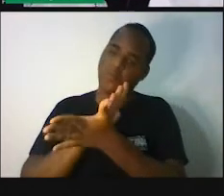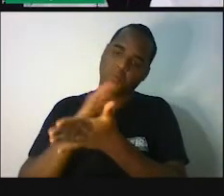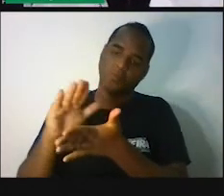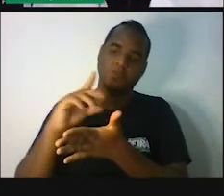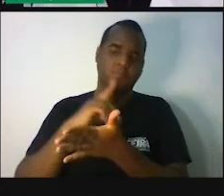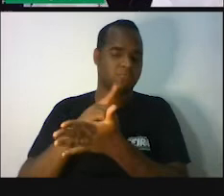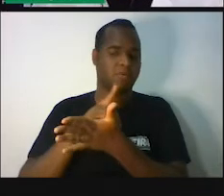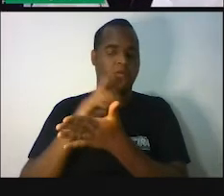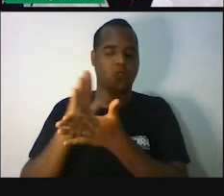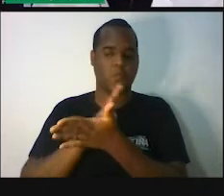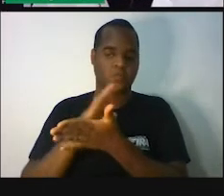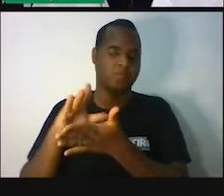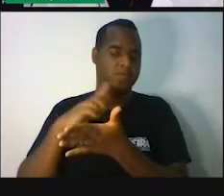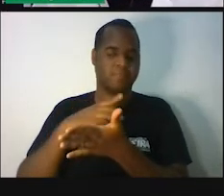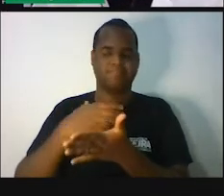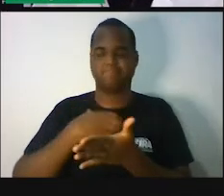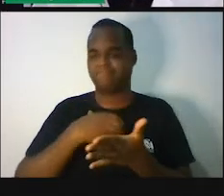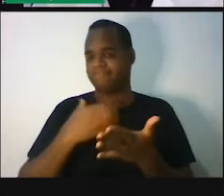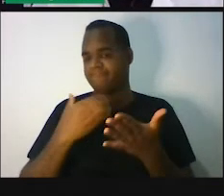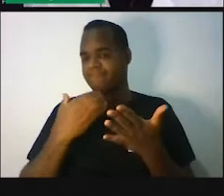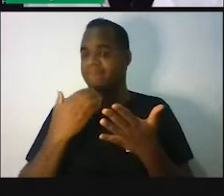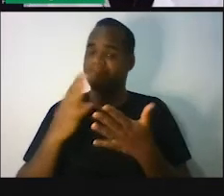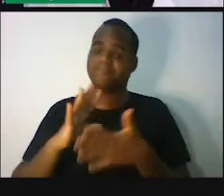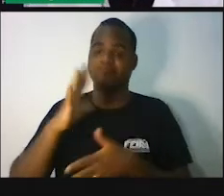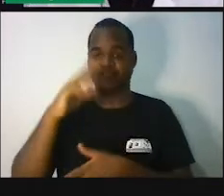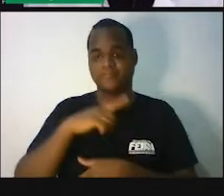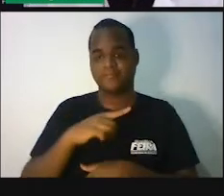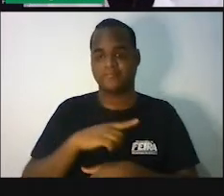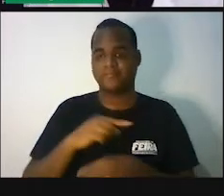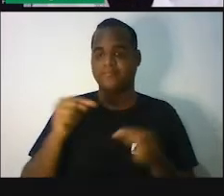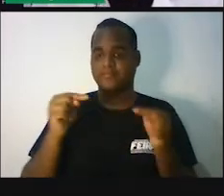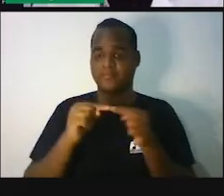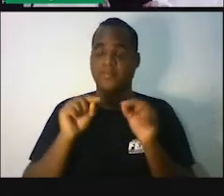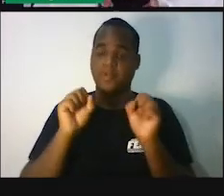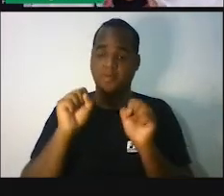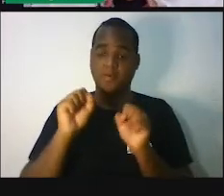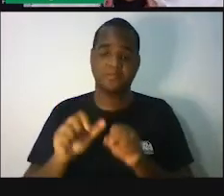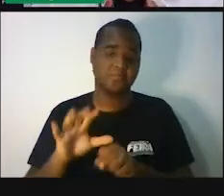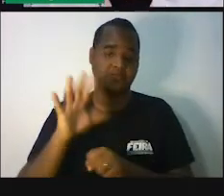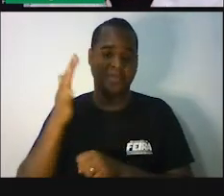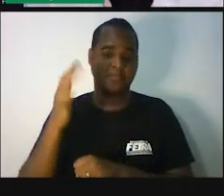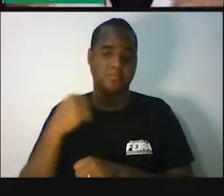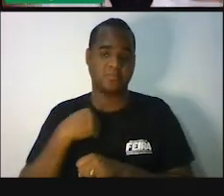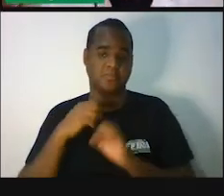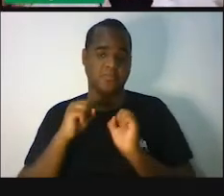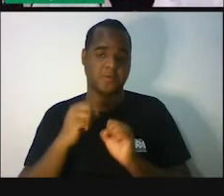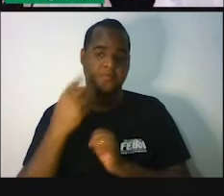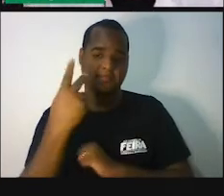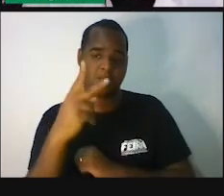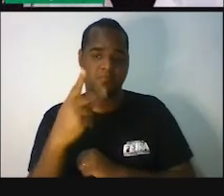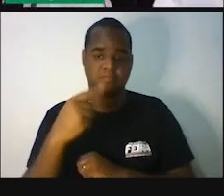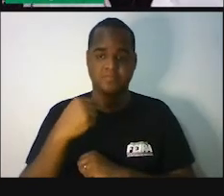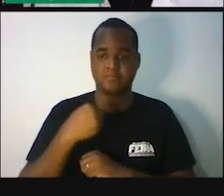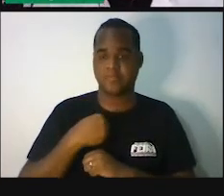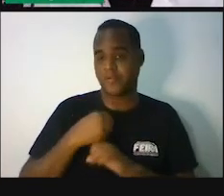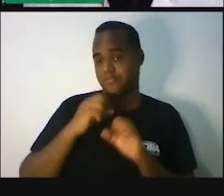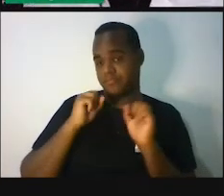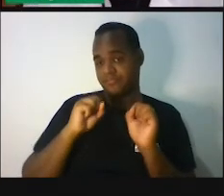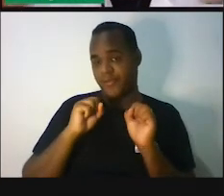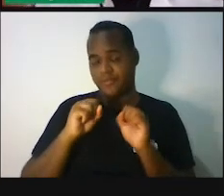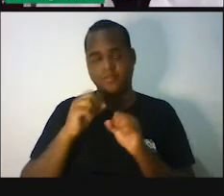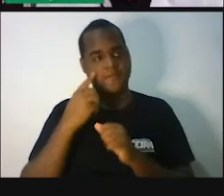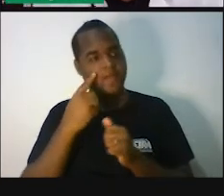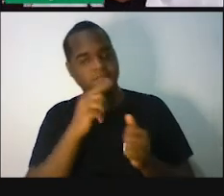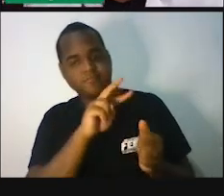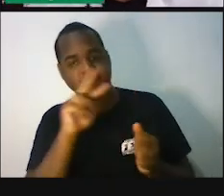de uma situação que eu vou trazer aqui para você, que é uma situação que acontece comigo, que acontece com pessoas que estão à sua volta,